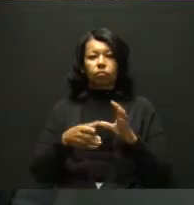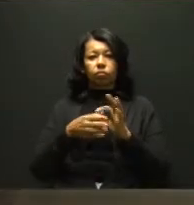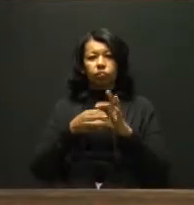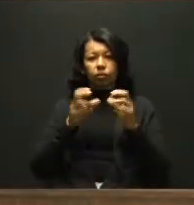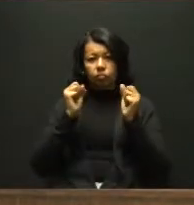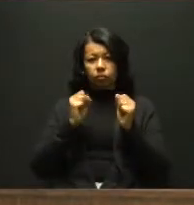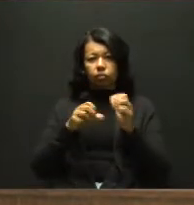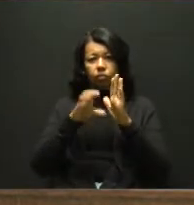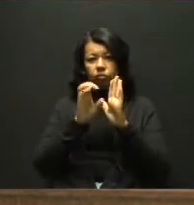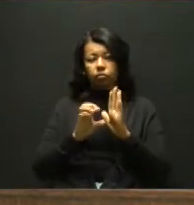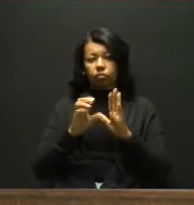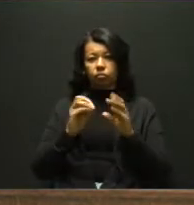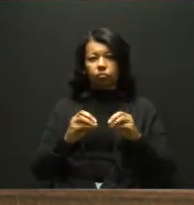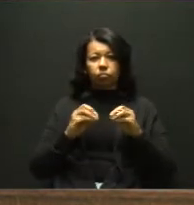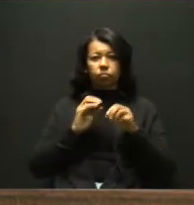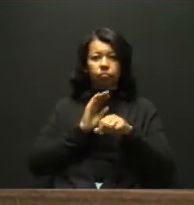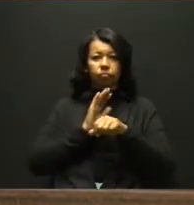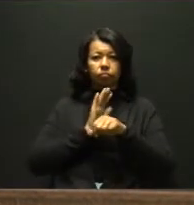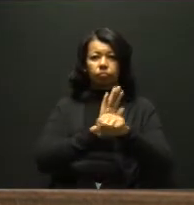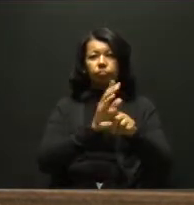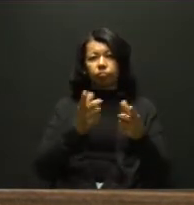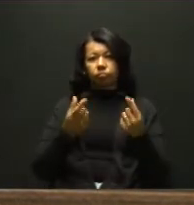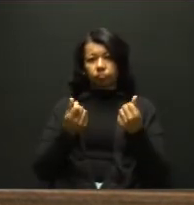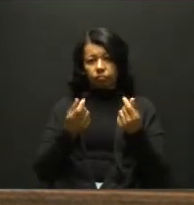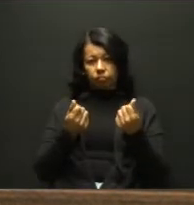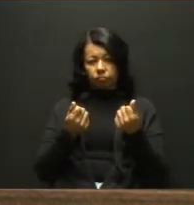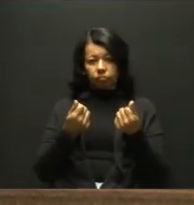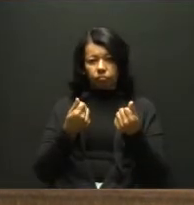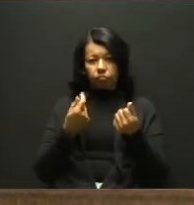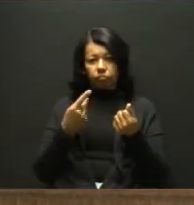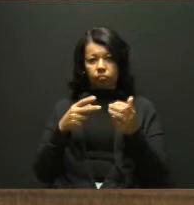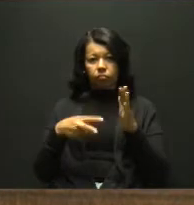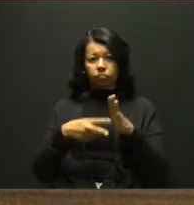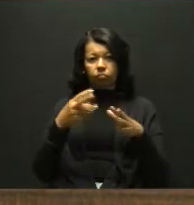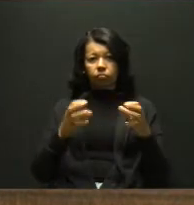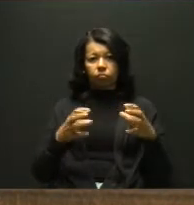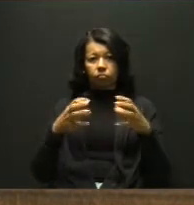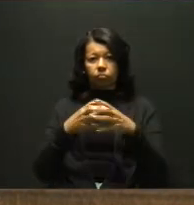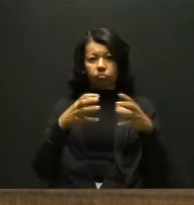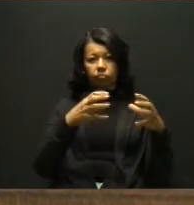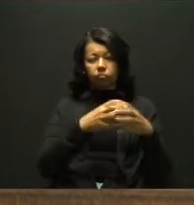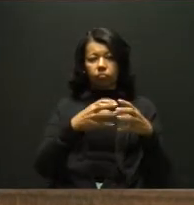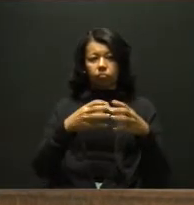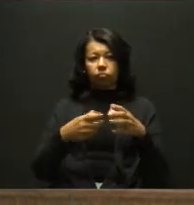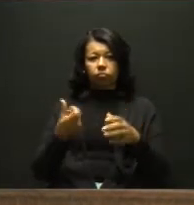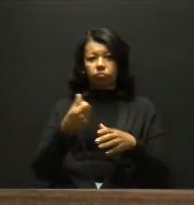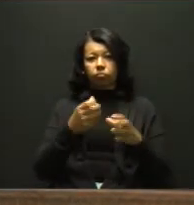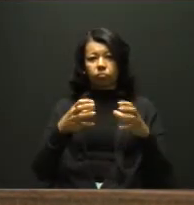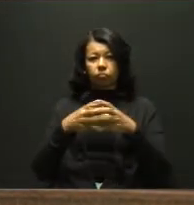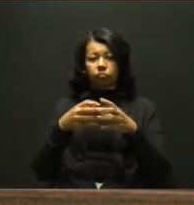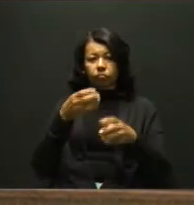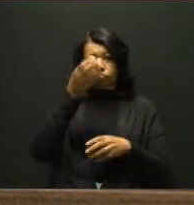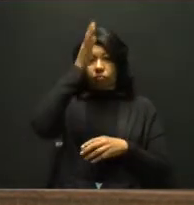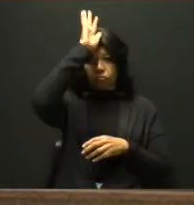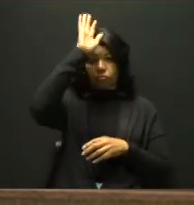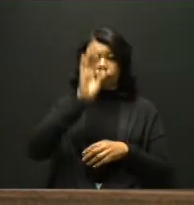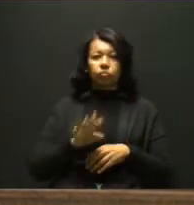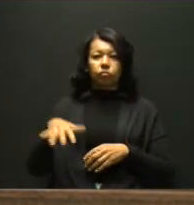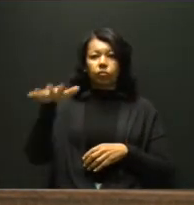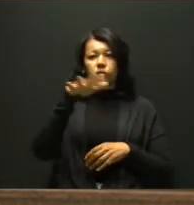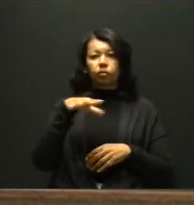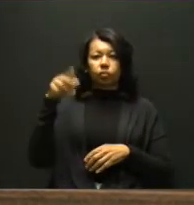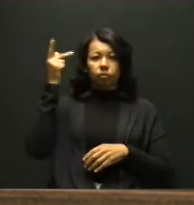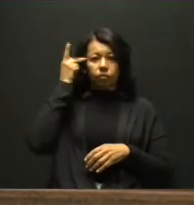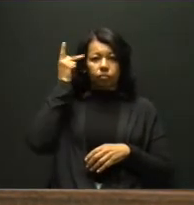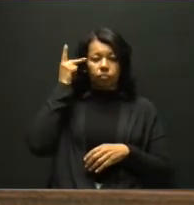a conceder auxílio financeiro ao 2º subgrupamento 6º grupamento de bombeiros do estado de são paulo